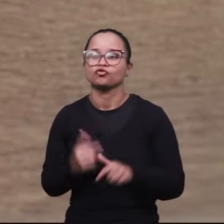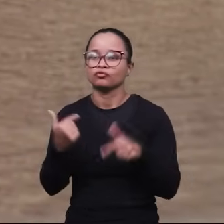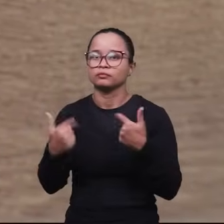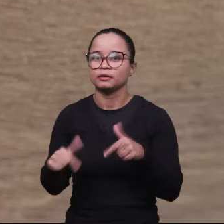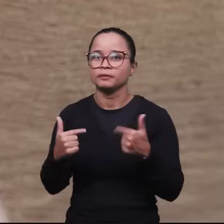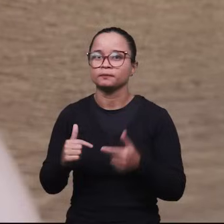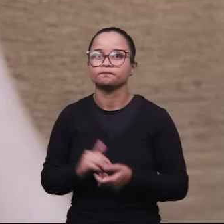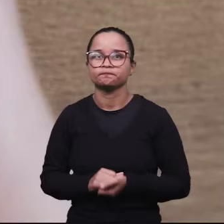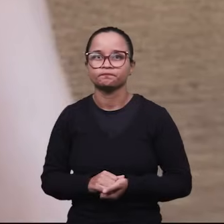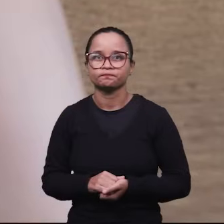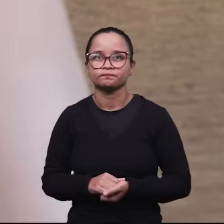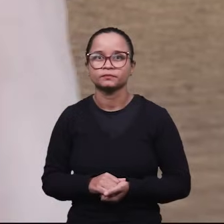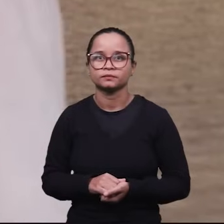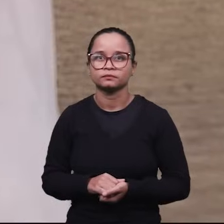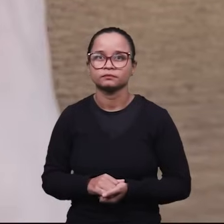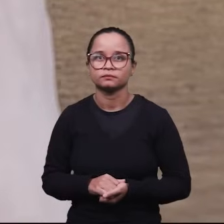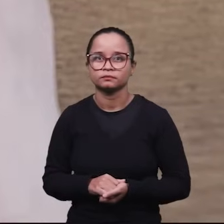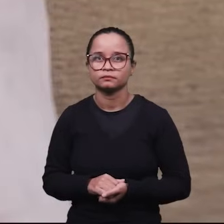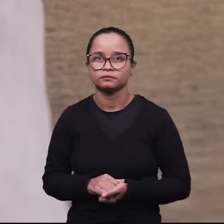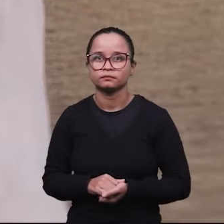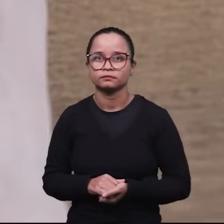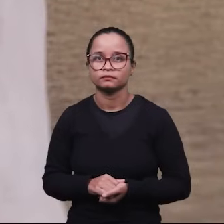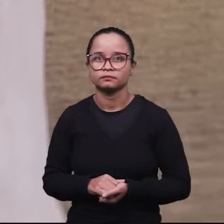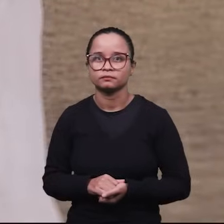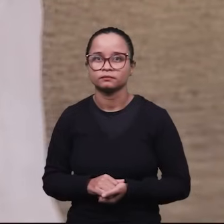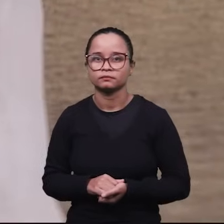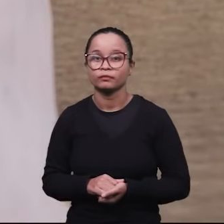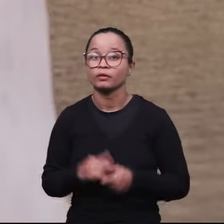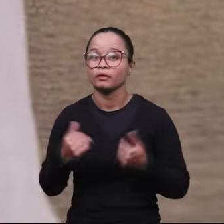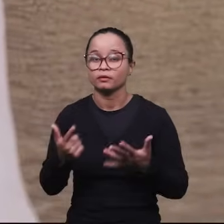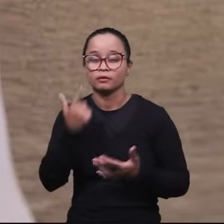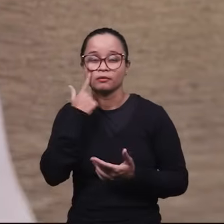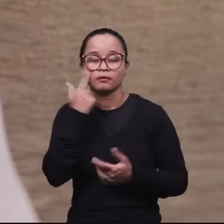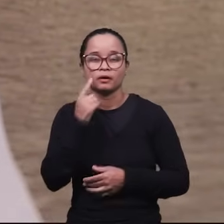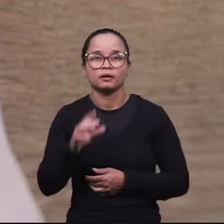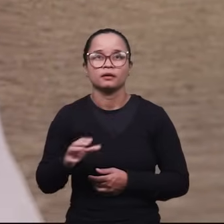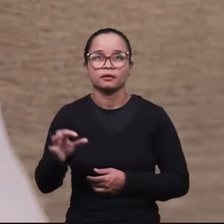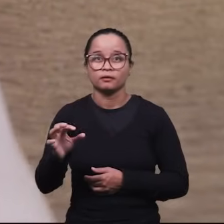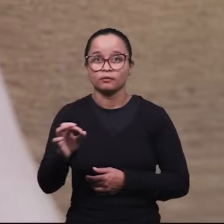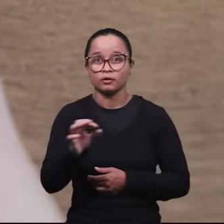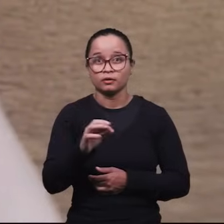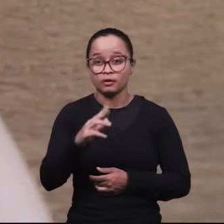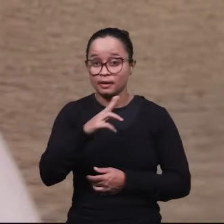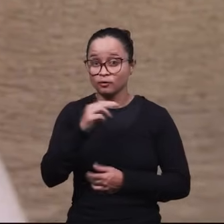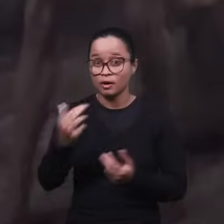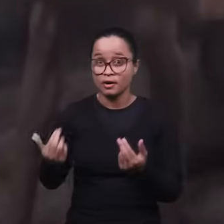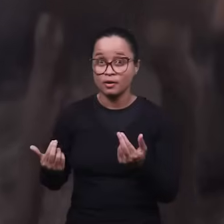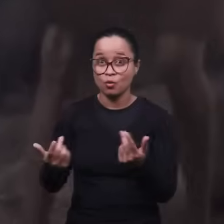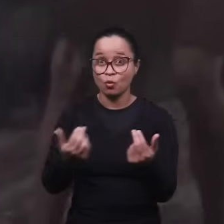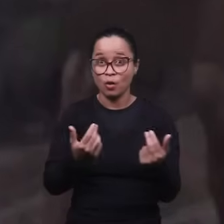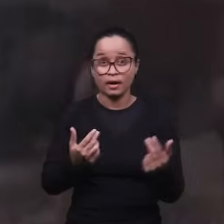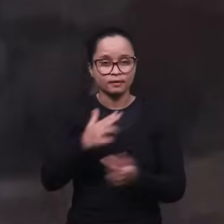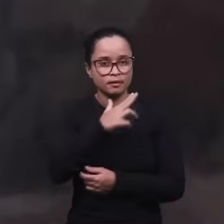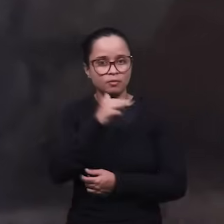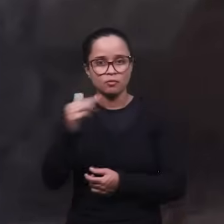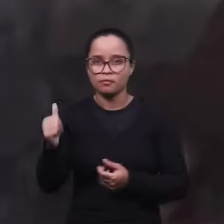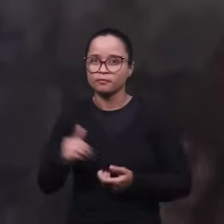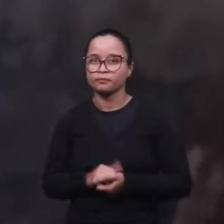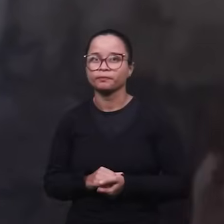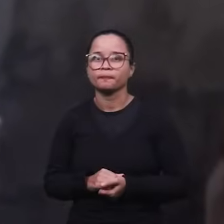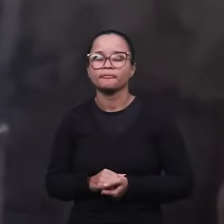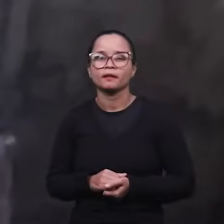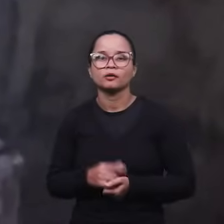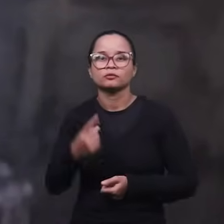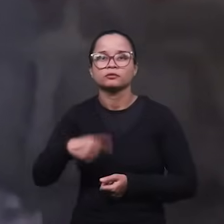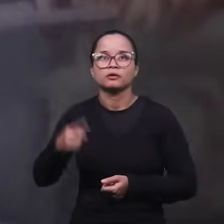trabalho. E olha só, essas moedas nunca eram iguais. Nós vimos anteriormente aí,